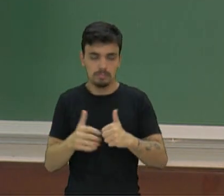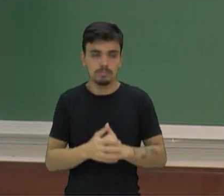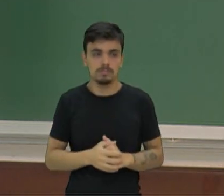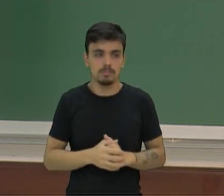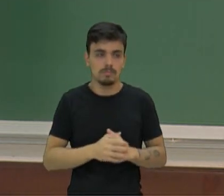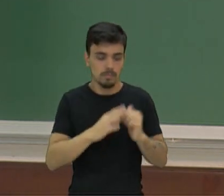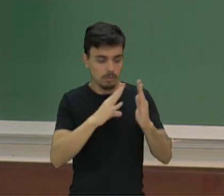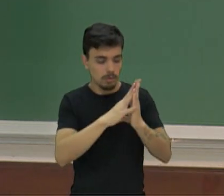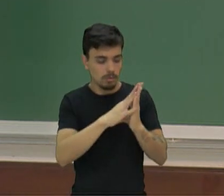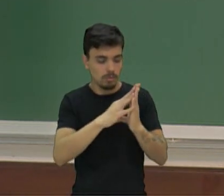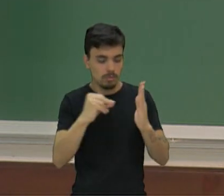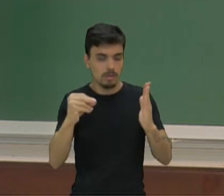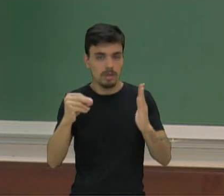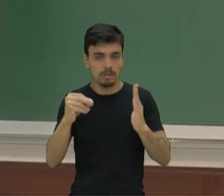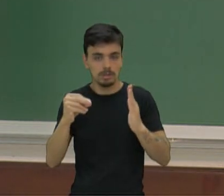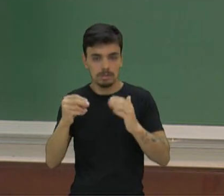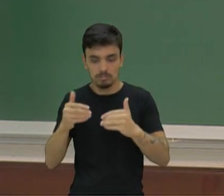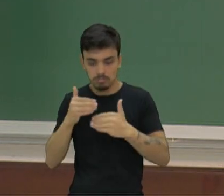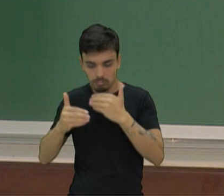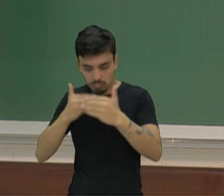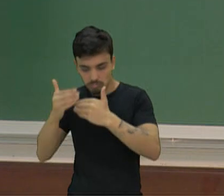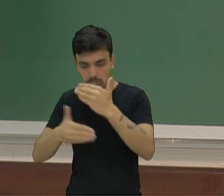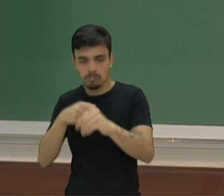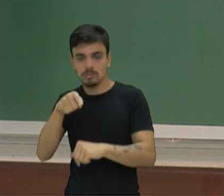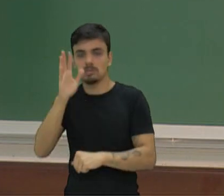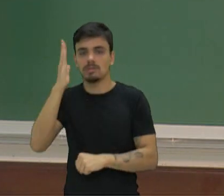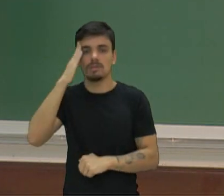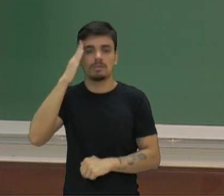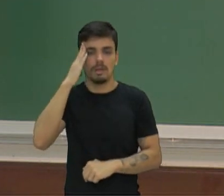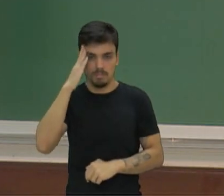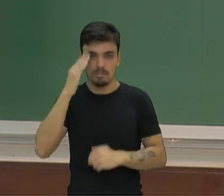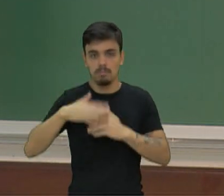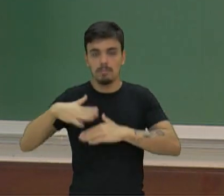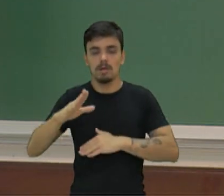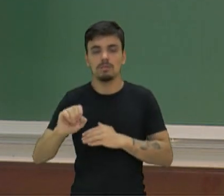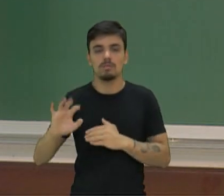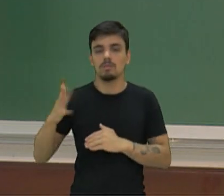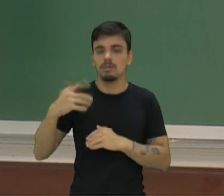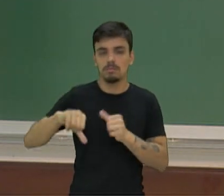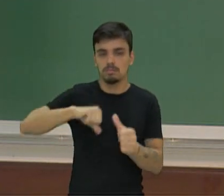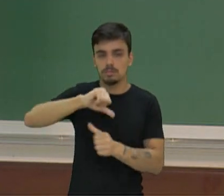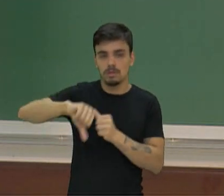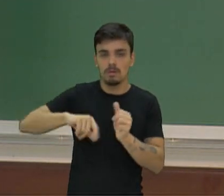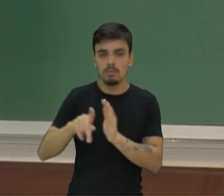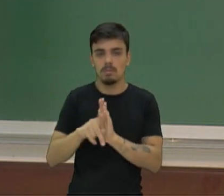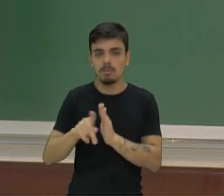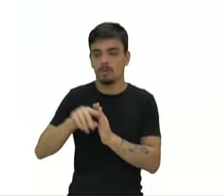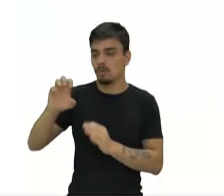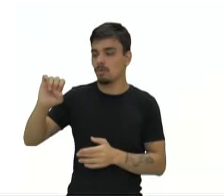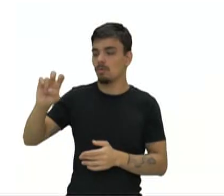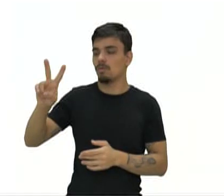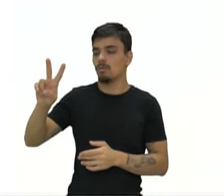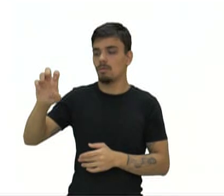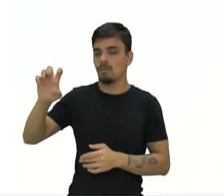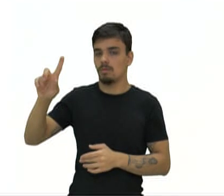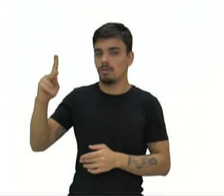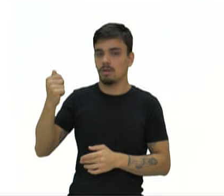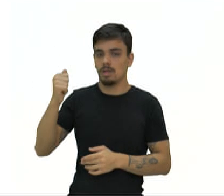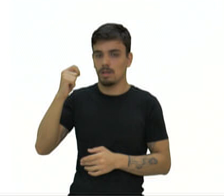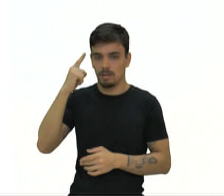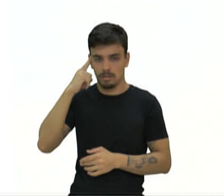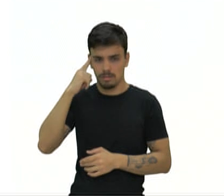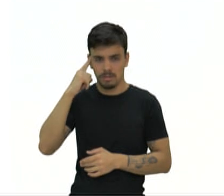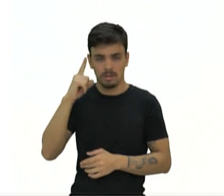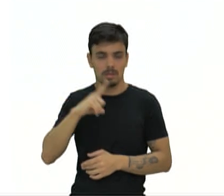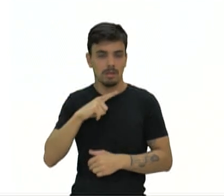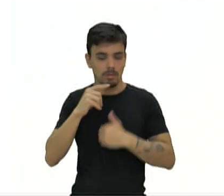Clonagem reprodutiva. Essa aqui vocês já ouviram falar mais, principalmente quando se trata lá da ovelha Dolly, né? Esse processo ele acontece